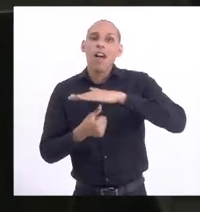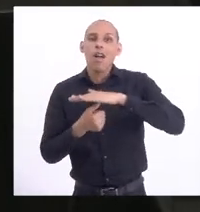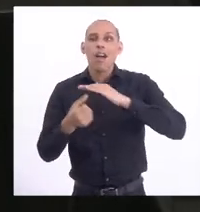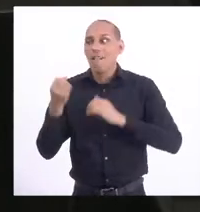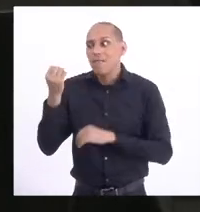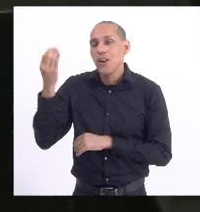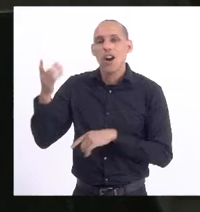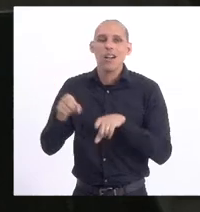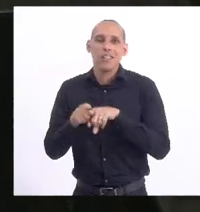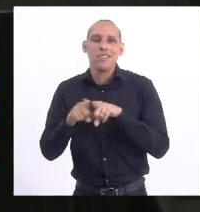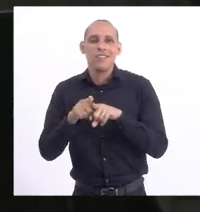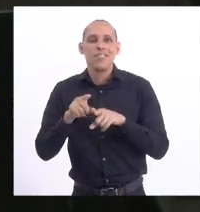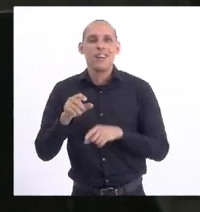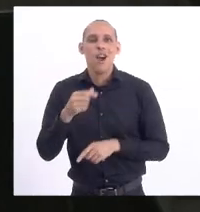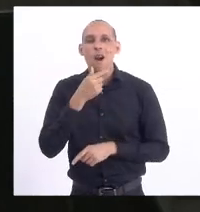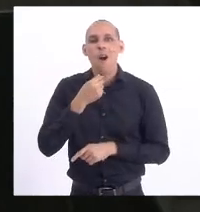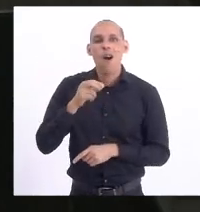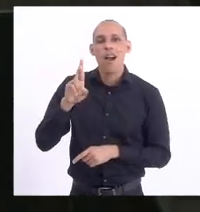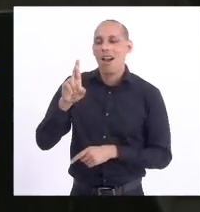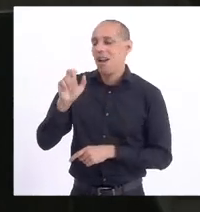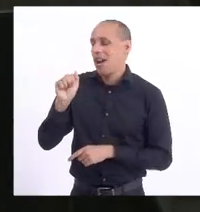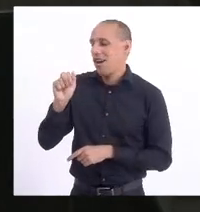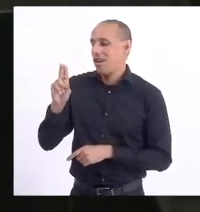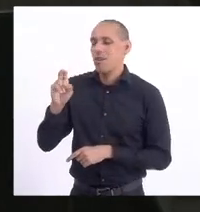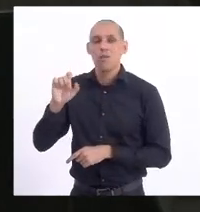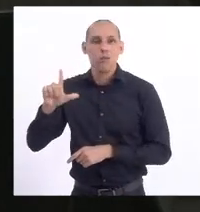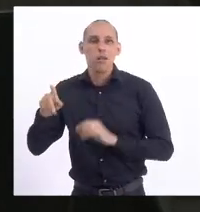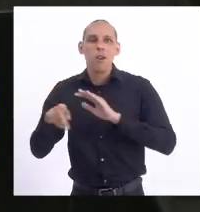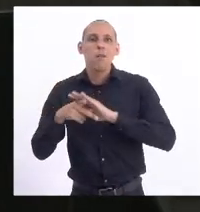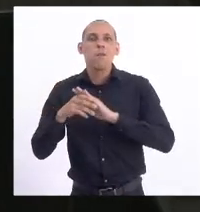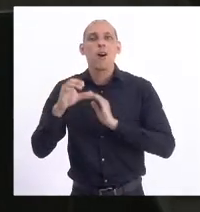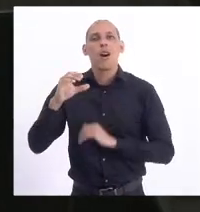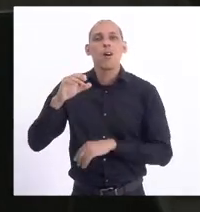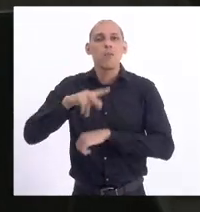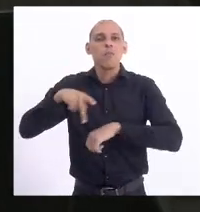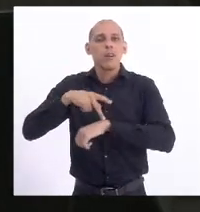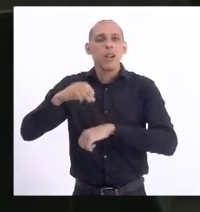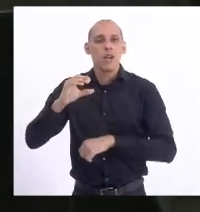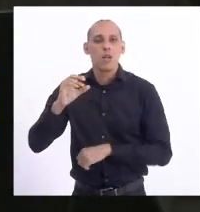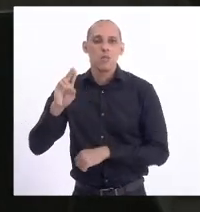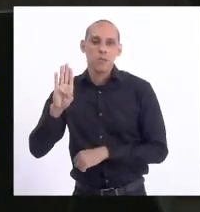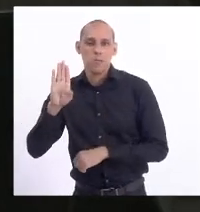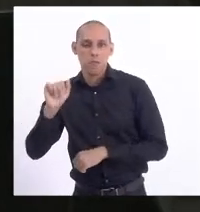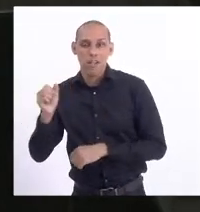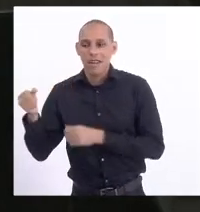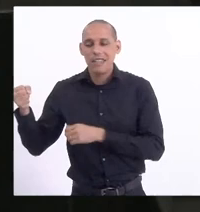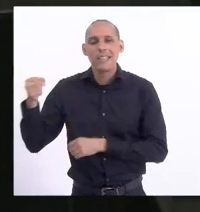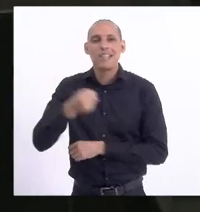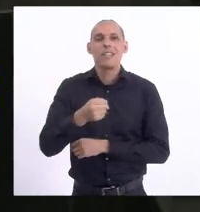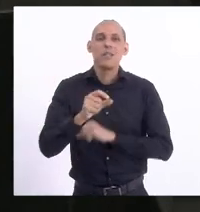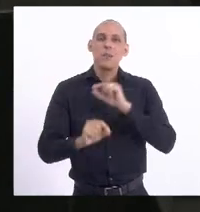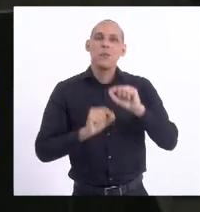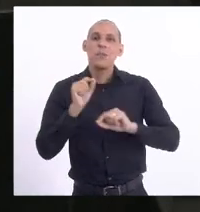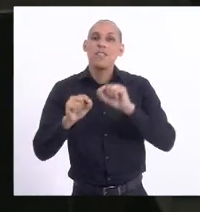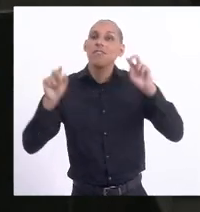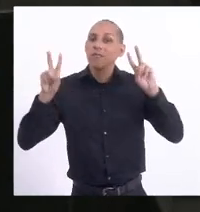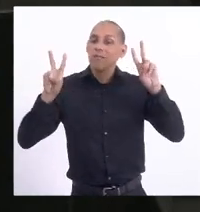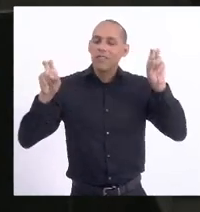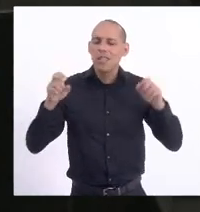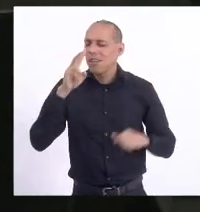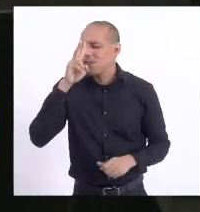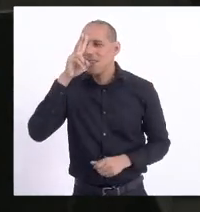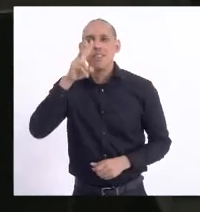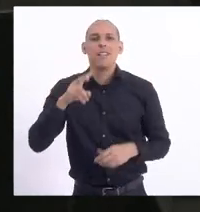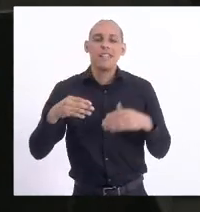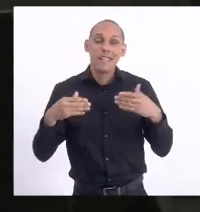senhor Raul, o professor Raul, que é cubano, traz consigo também para a sua gestão essa temática muito